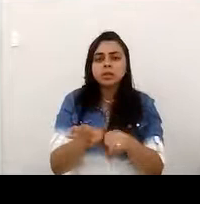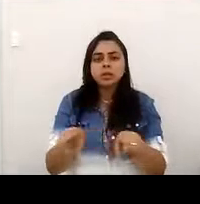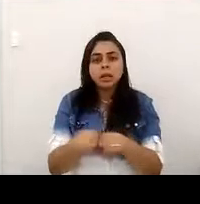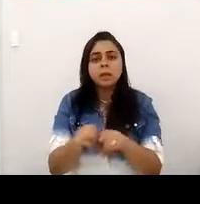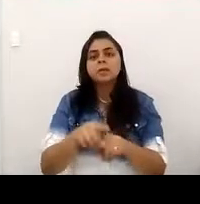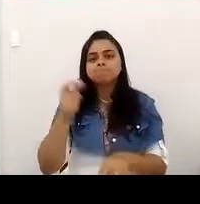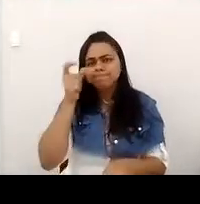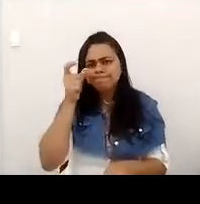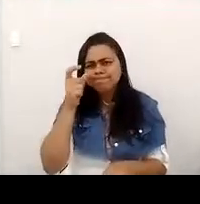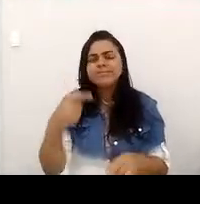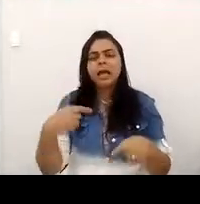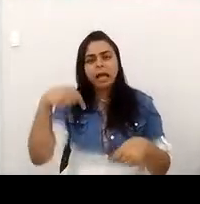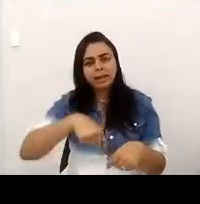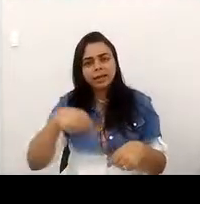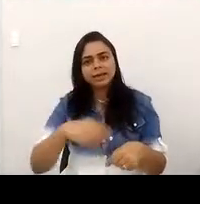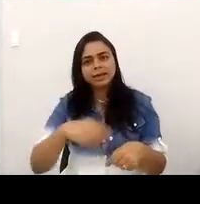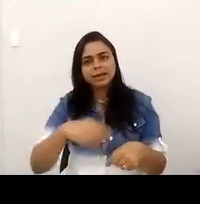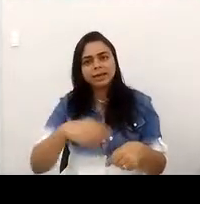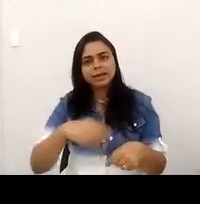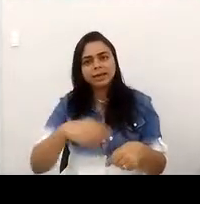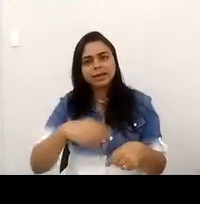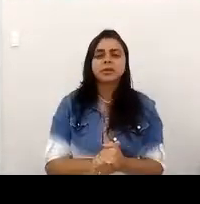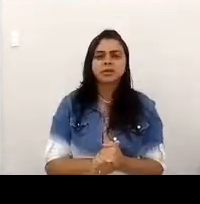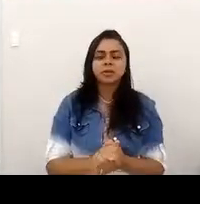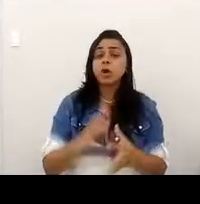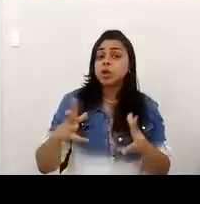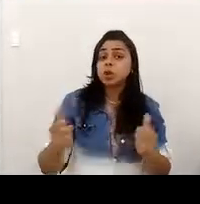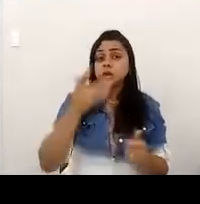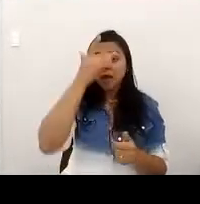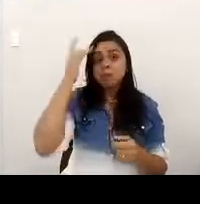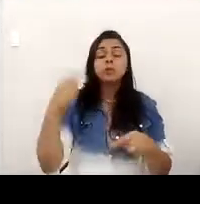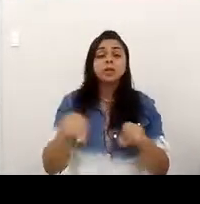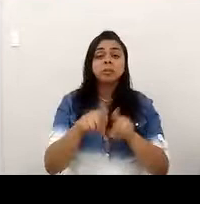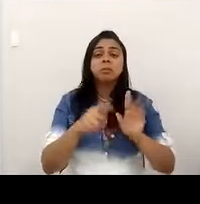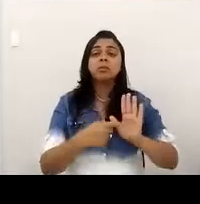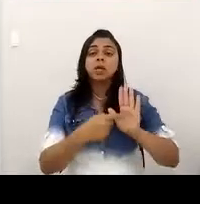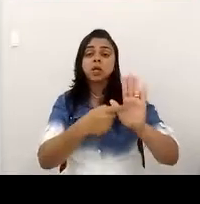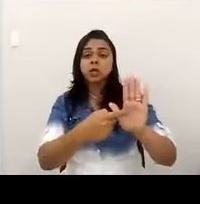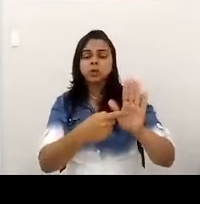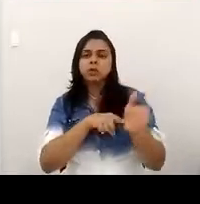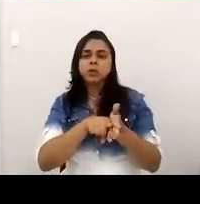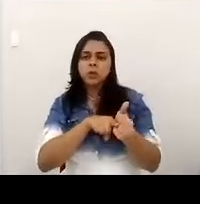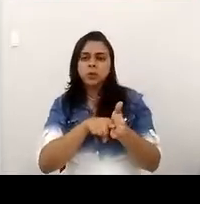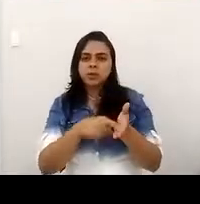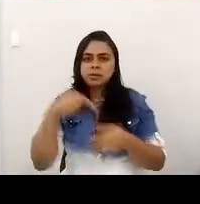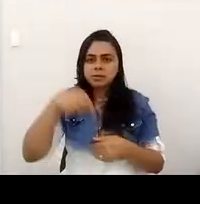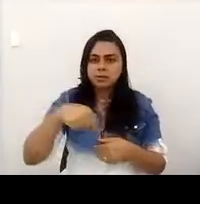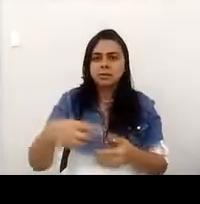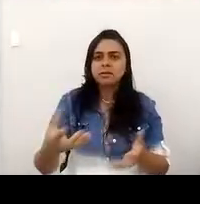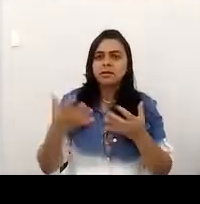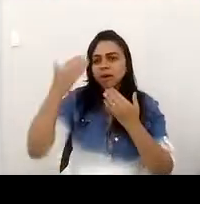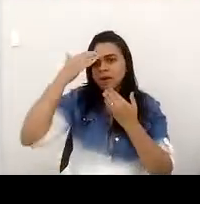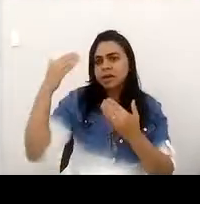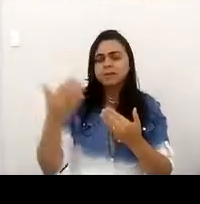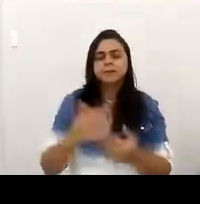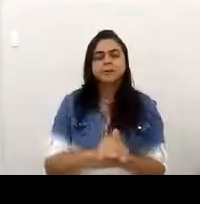né, que puseram os seus trabalhos, foi muito bonito, muito legal, e agradecer, muito obrigada